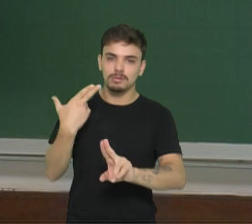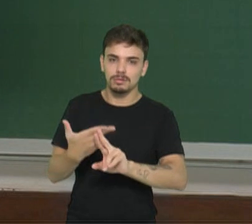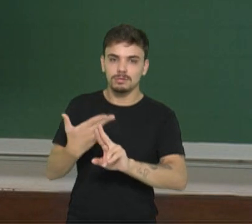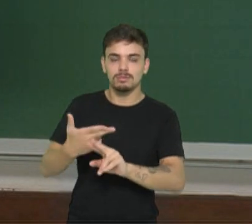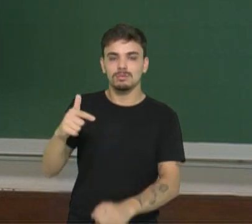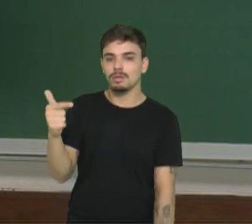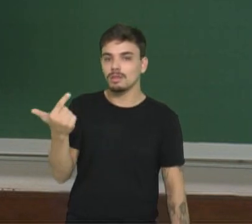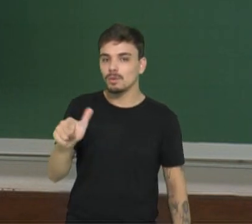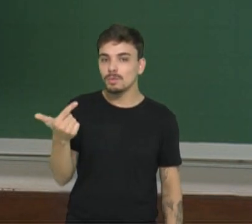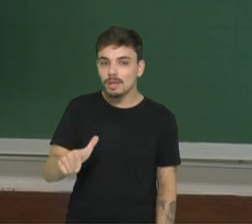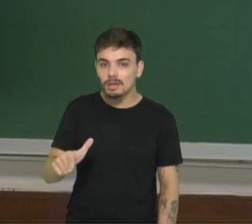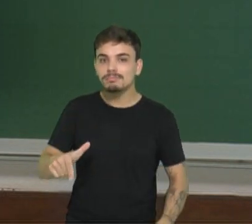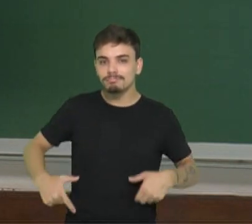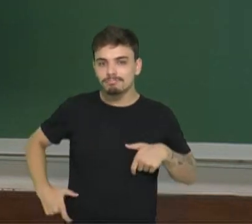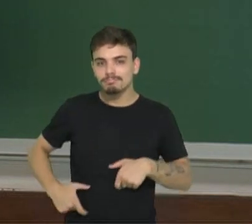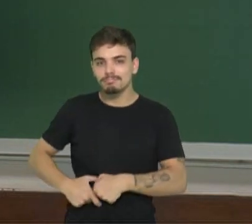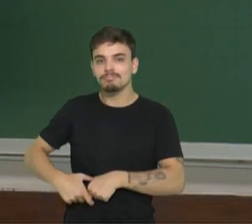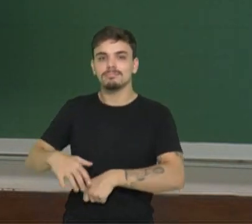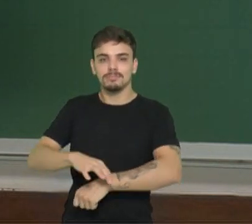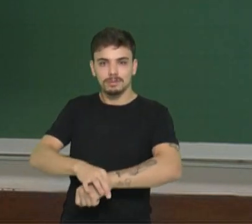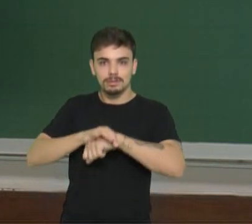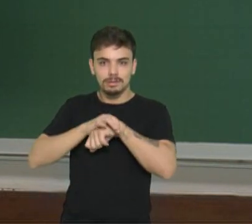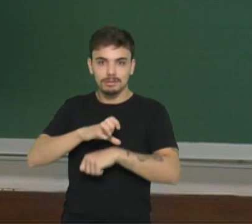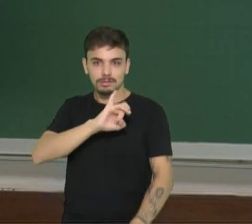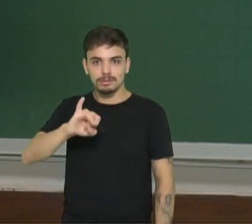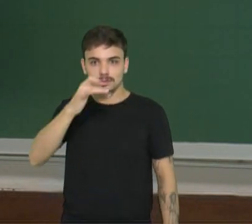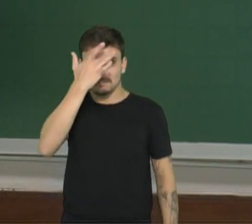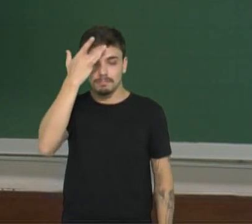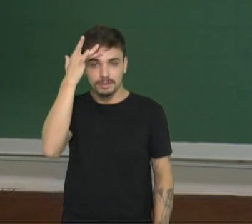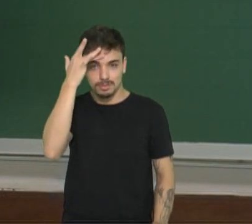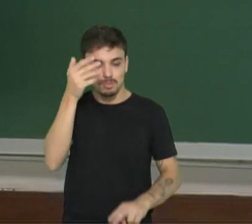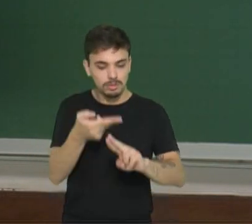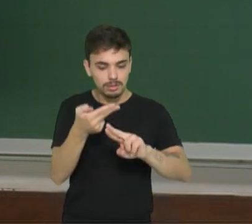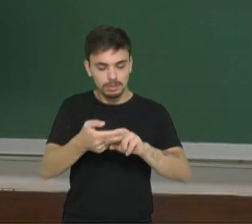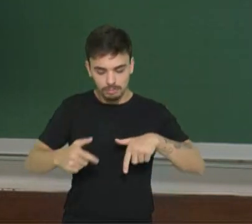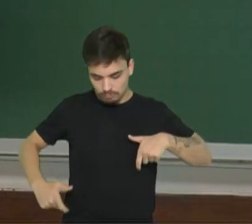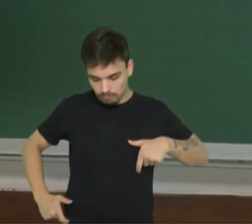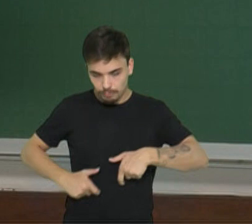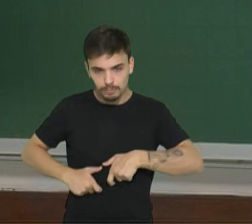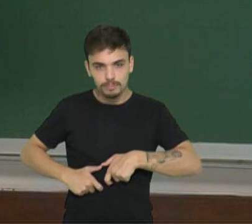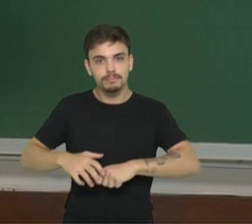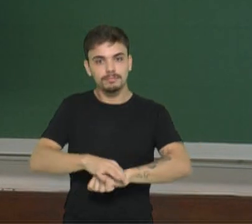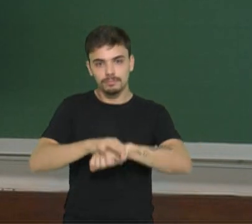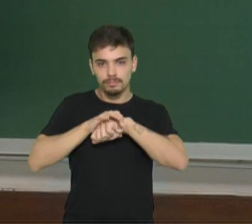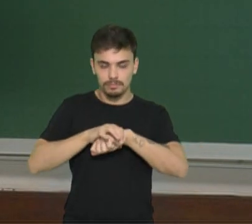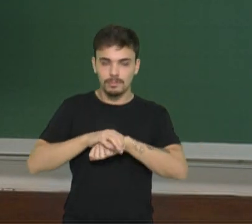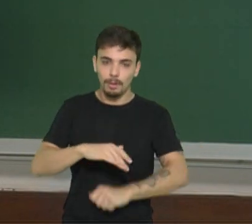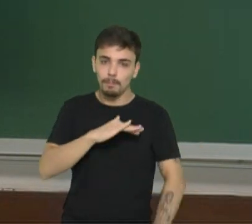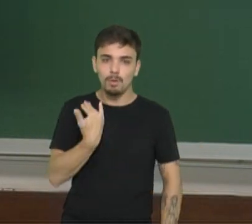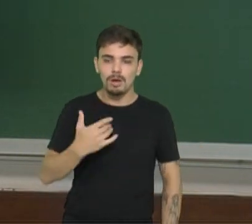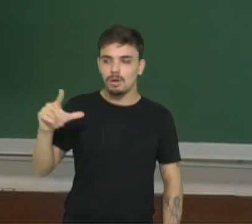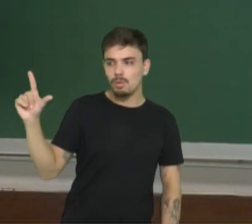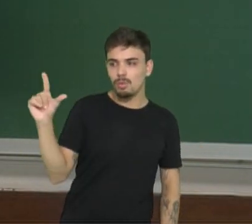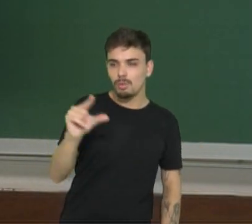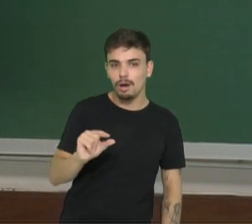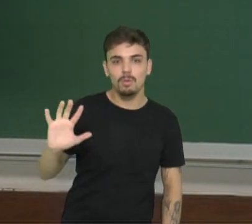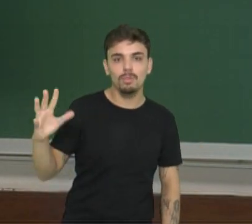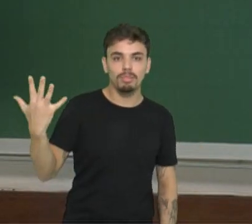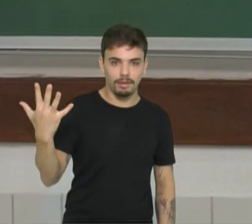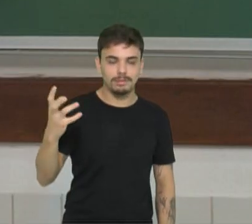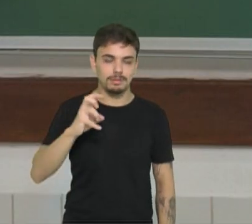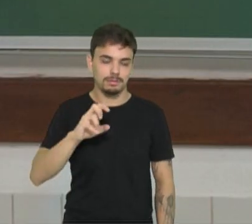do cinto de segurança. Se a pessoa coloca o cinto, as chances, né, de morte são muito menores, inclusive